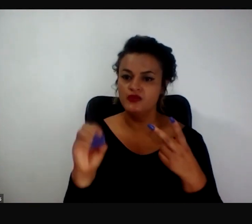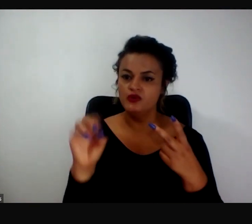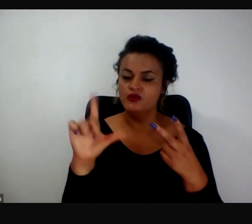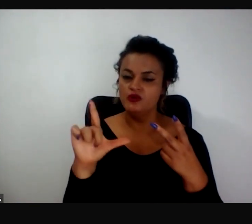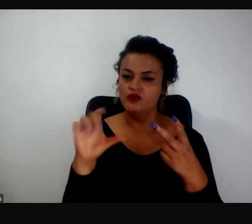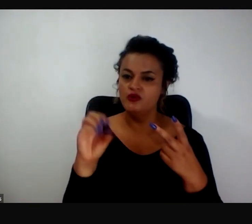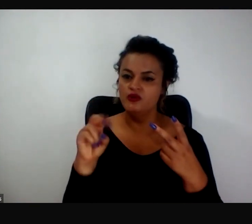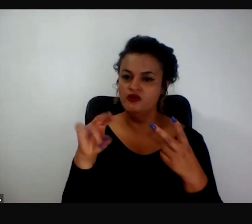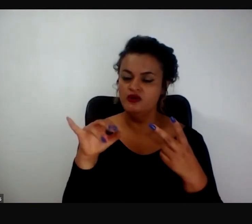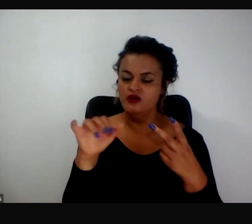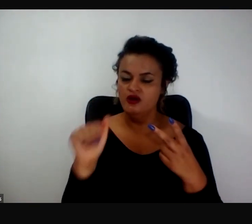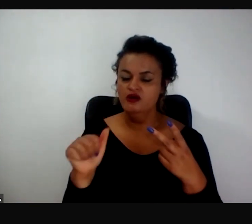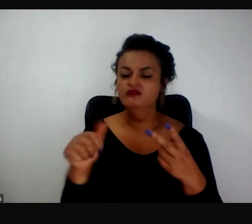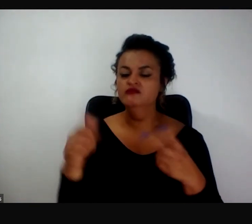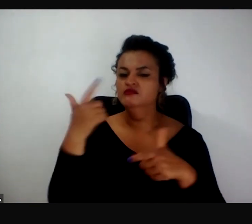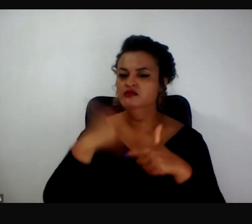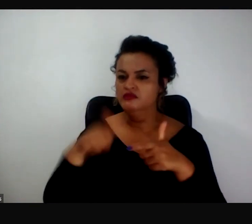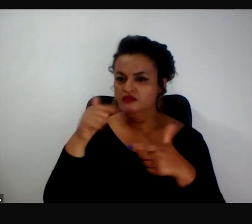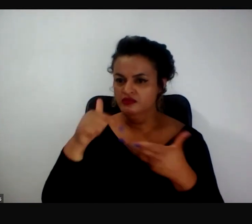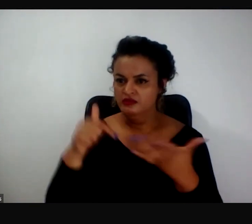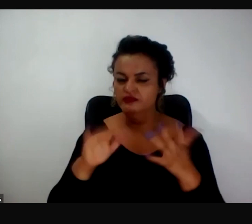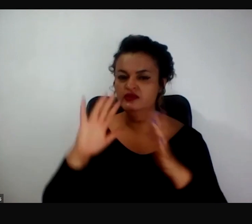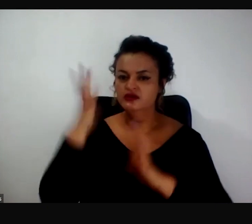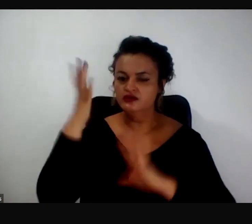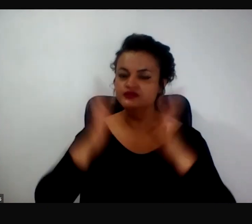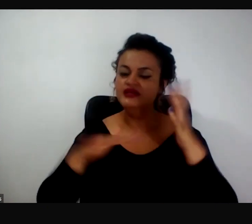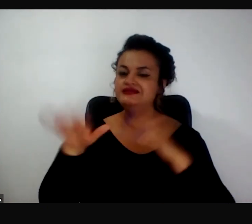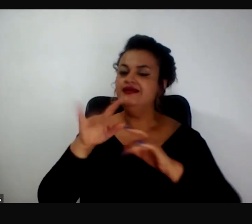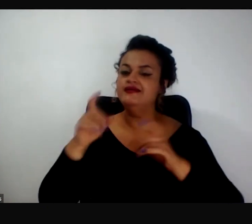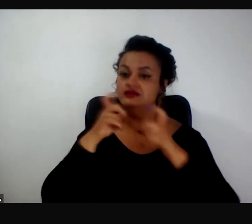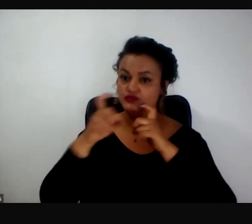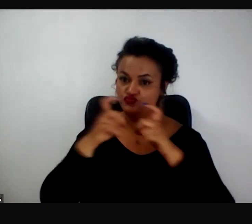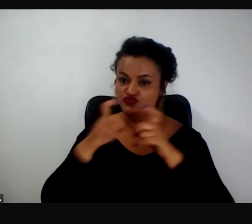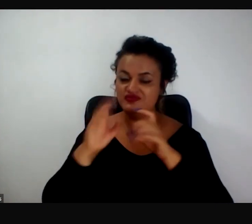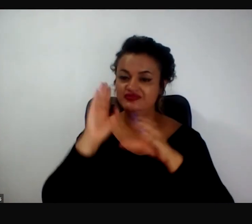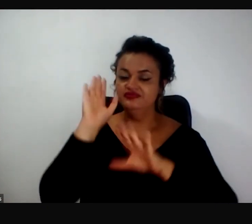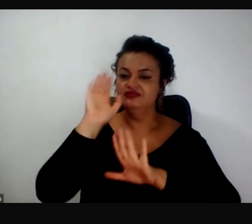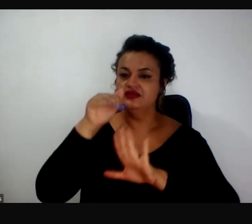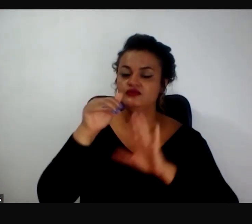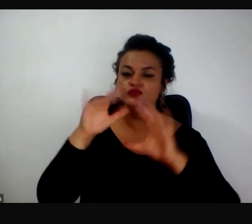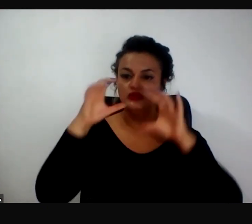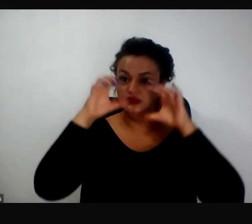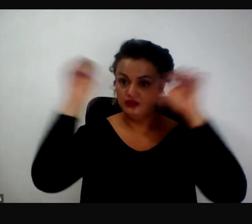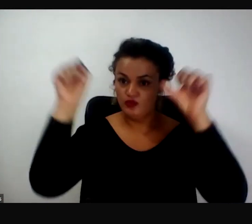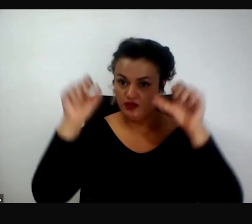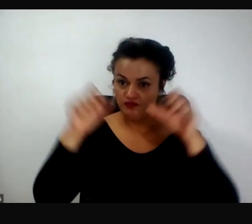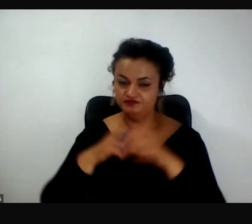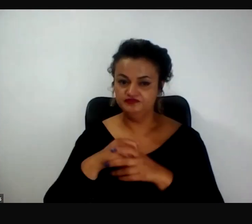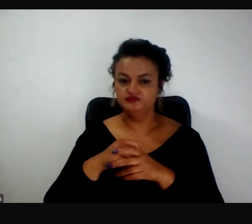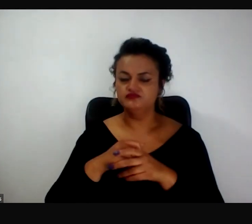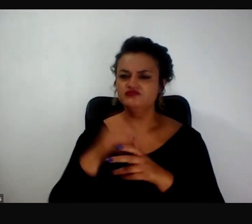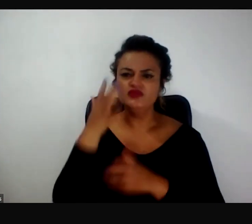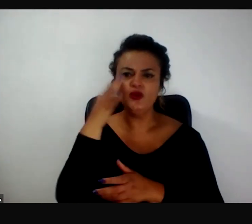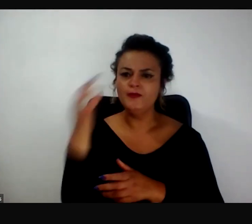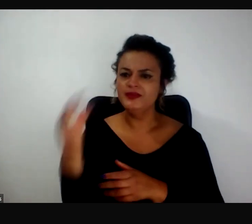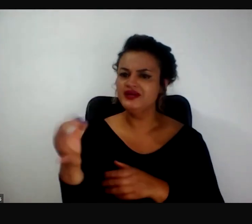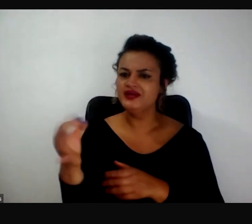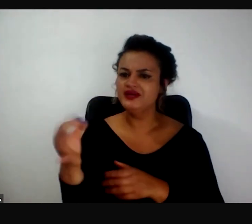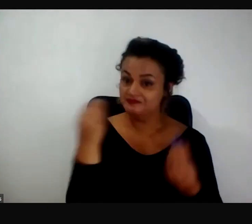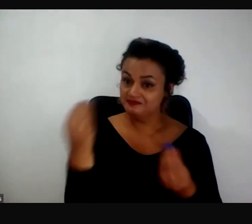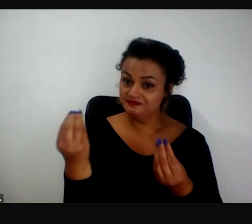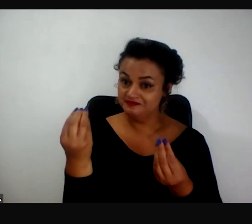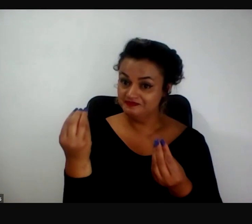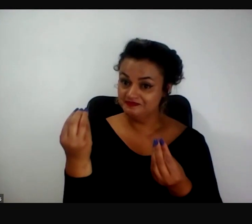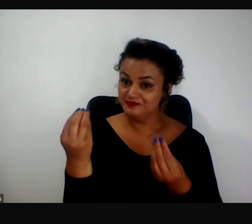problemática da incidência do executivo nos tribunais e como compreender